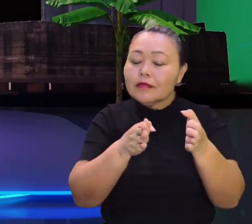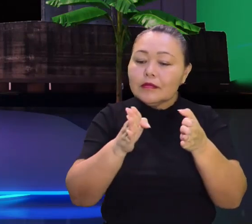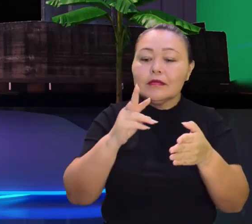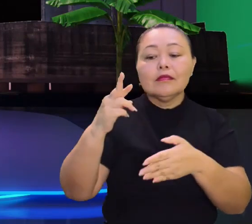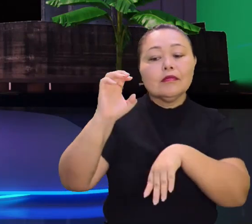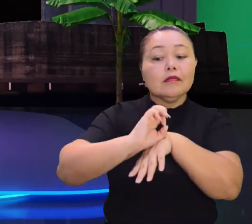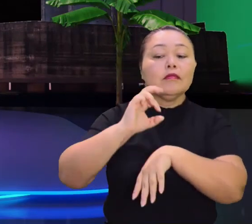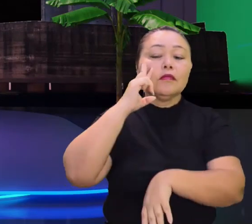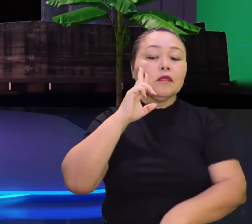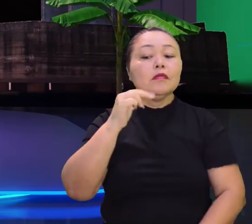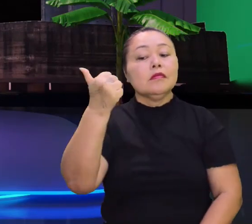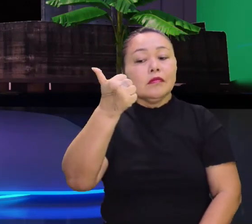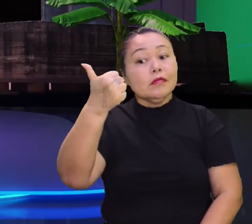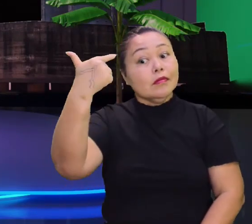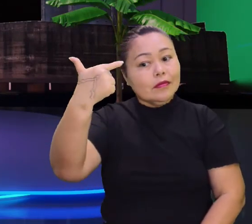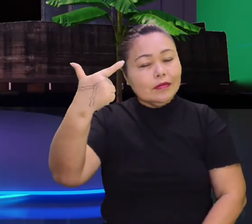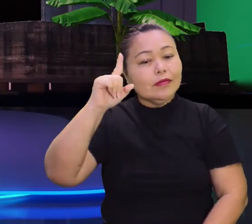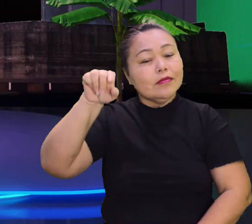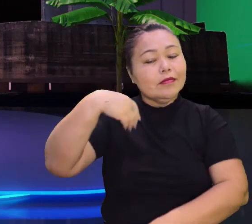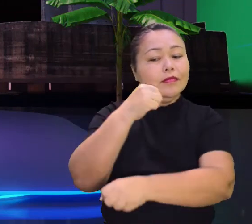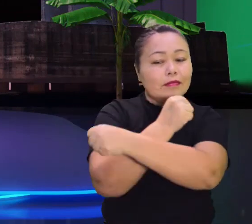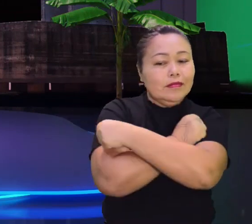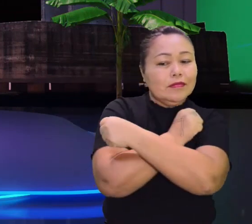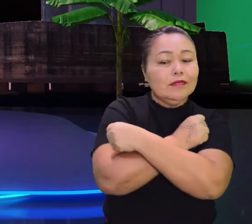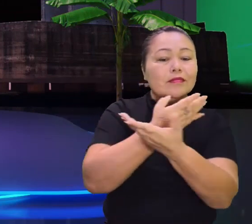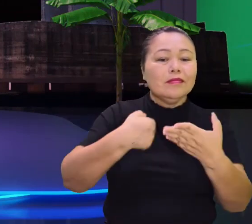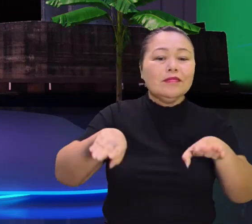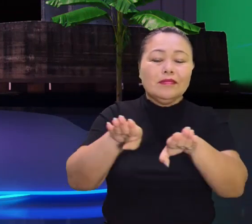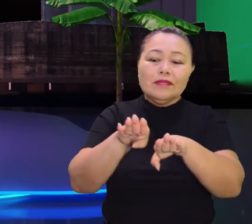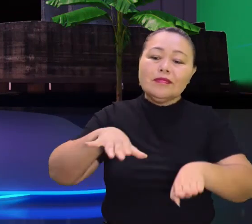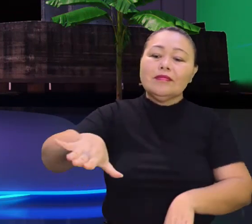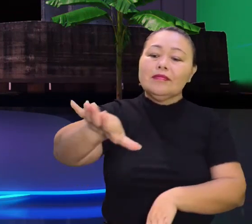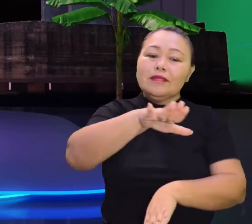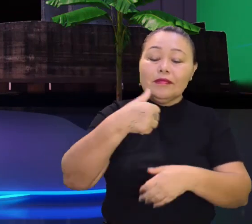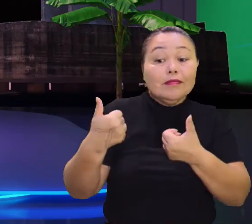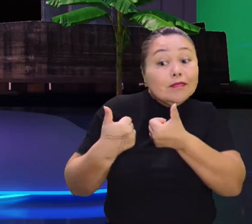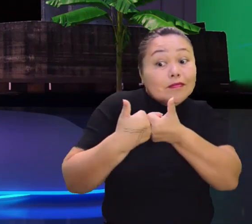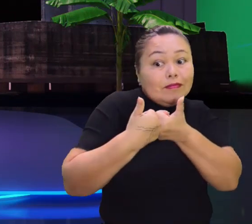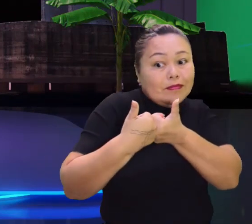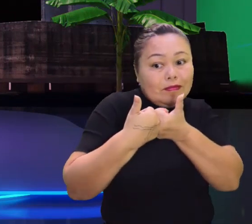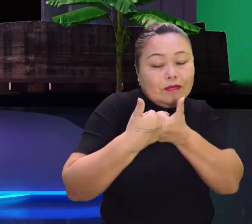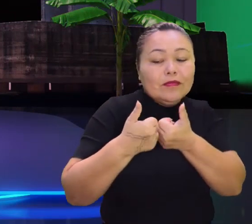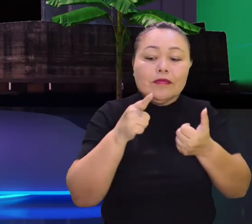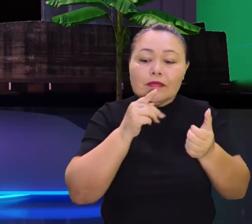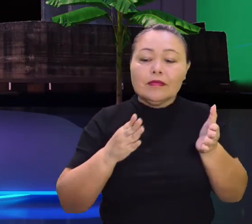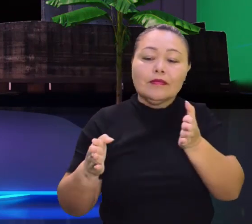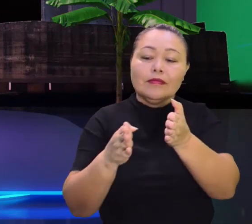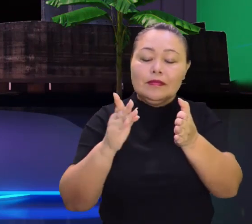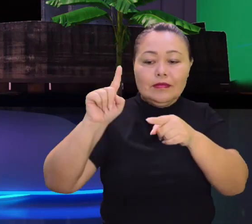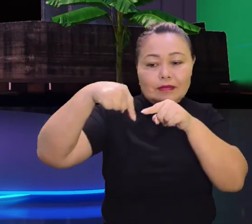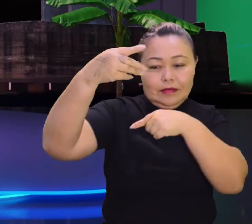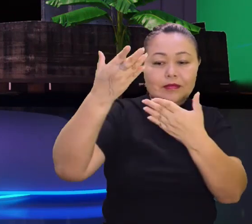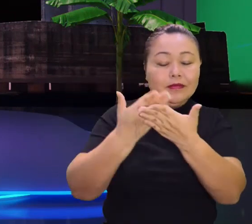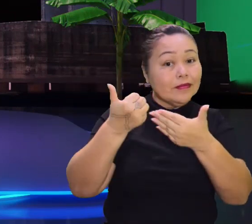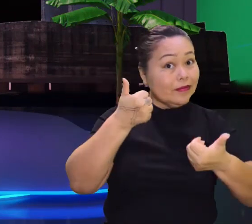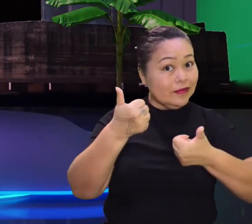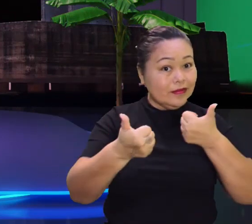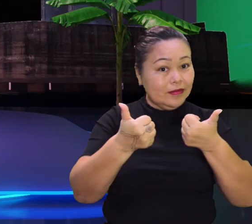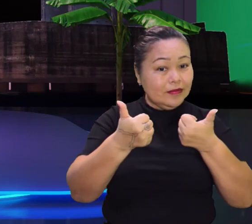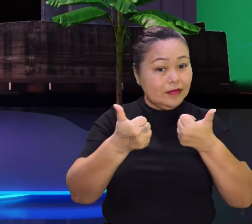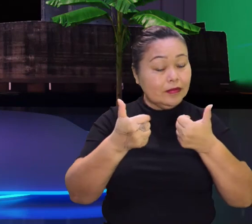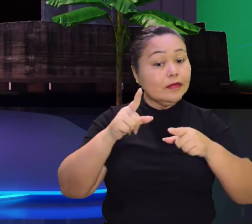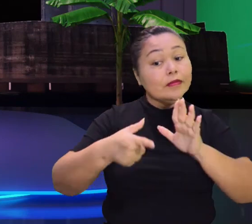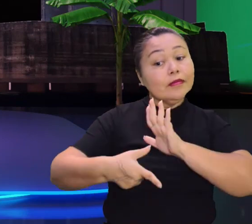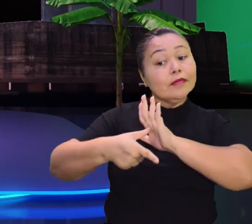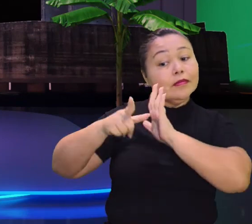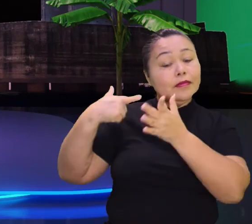ter a segunda e na próxima aula a gente manda um abraço também para a galera que está próxima a esses rios que vamos falar na próxima aula, beleza?